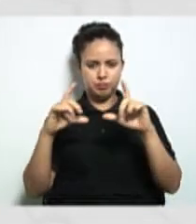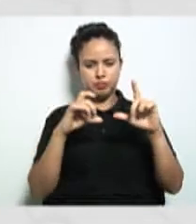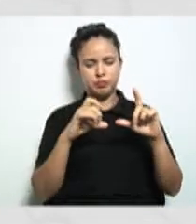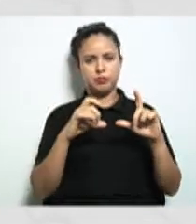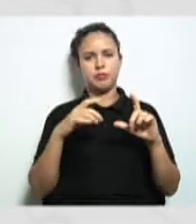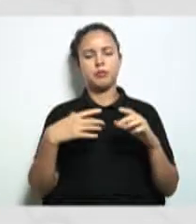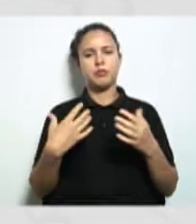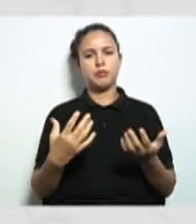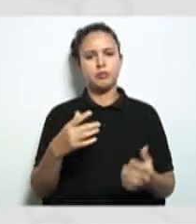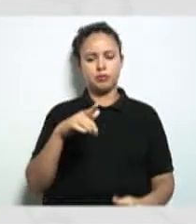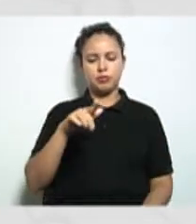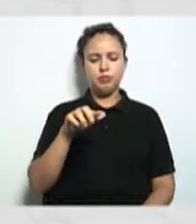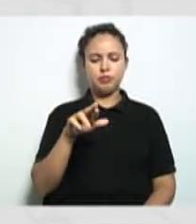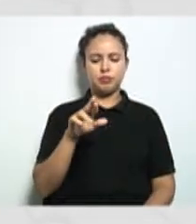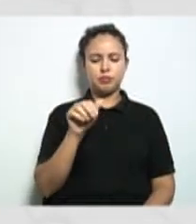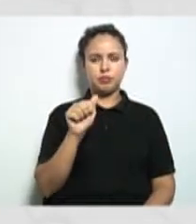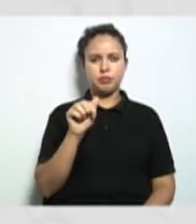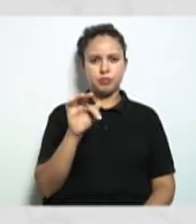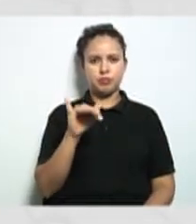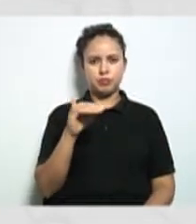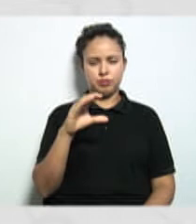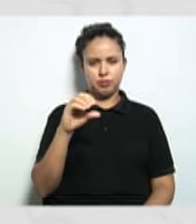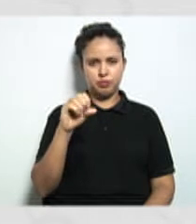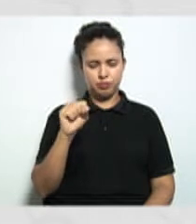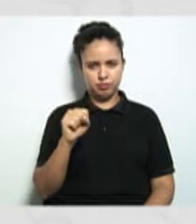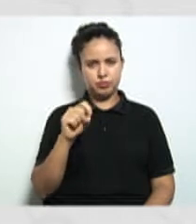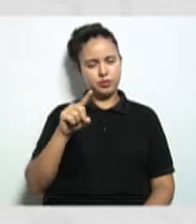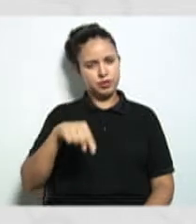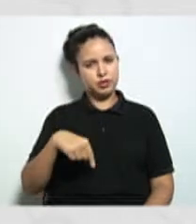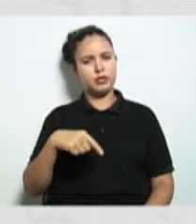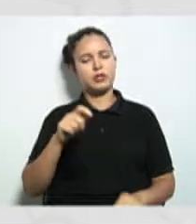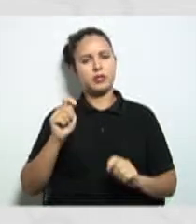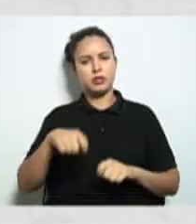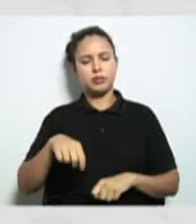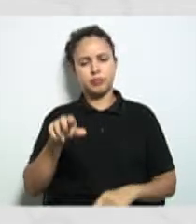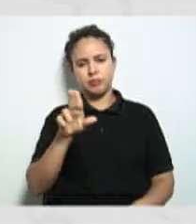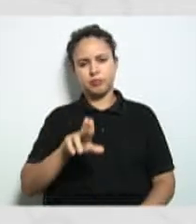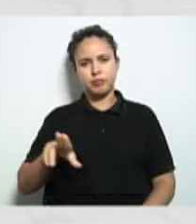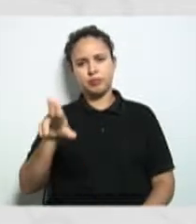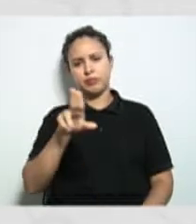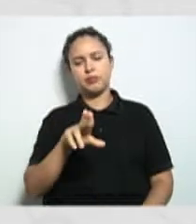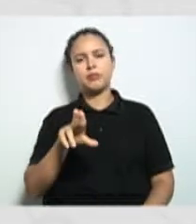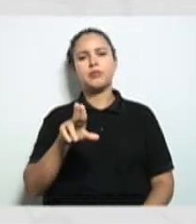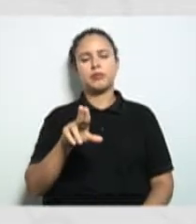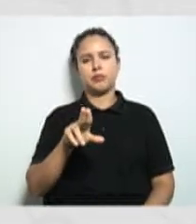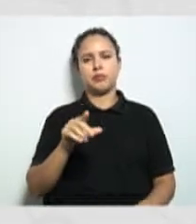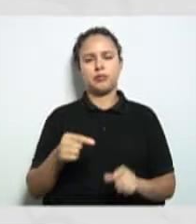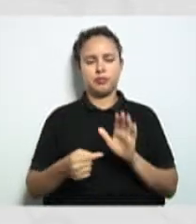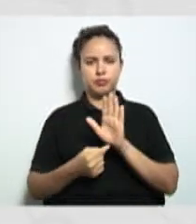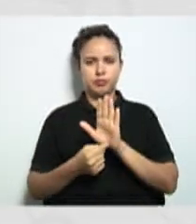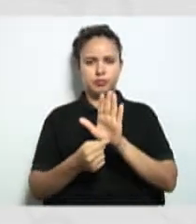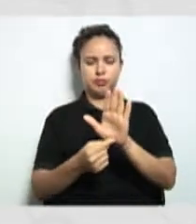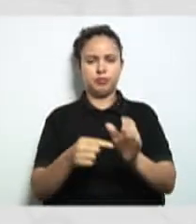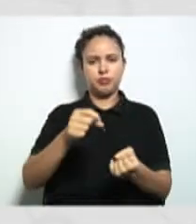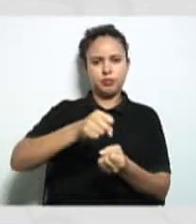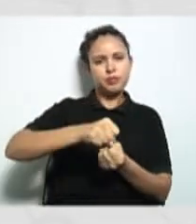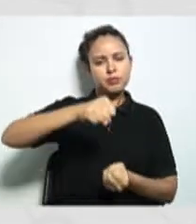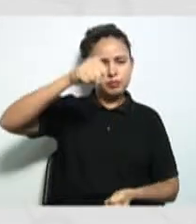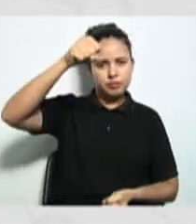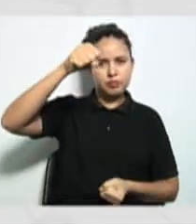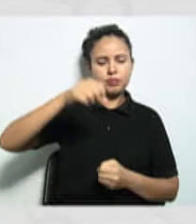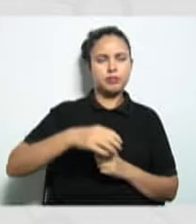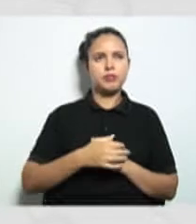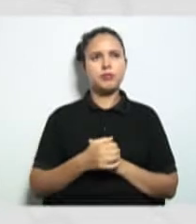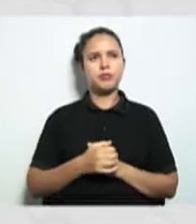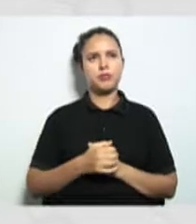são um recurso com os quais nós podemos contar e explorar na hora da apresentação do banner. Aí ele